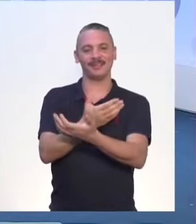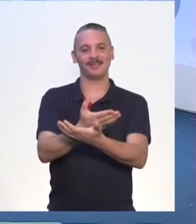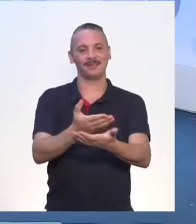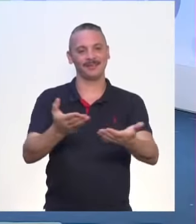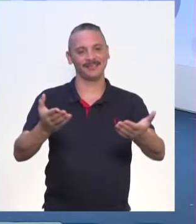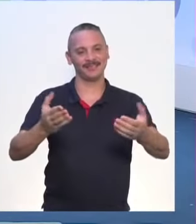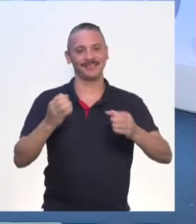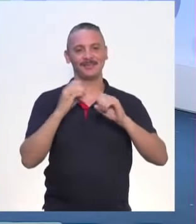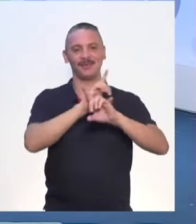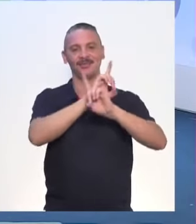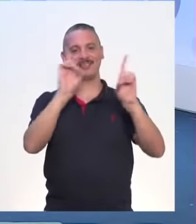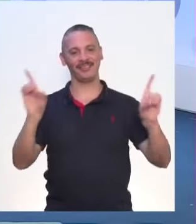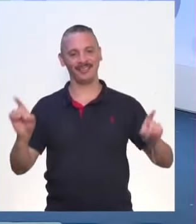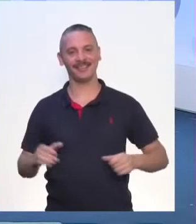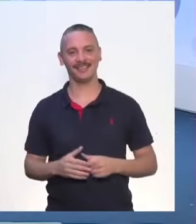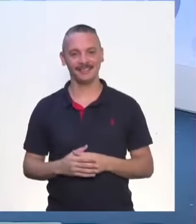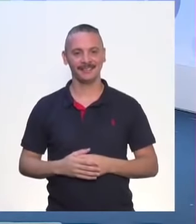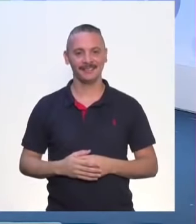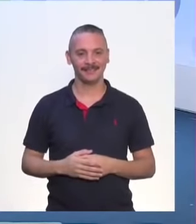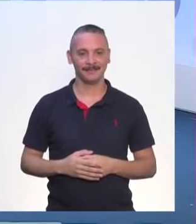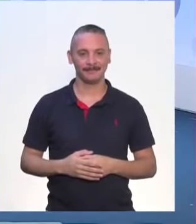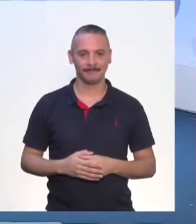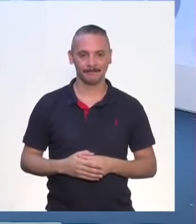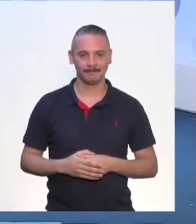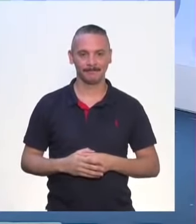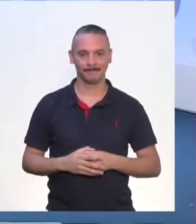Abraço. Obrigada. Bom dia. Tchau, tchau. Tchau.